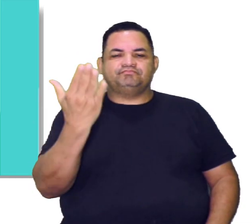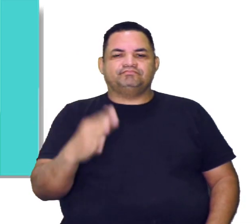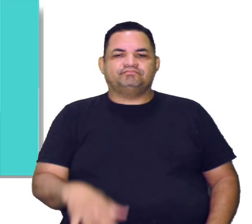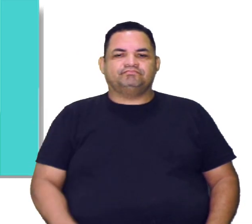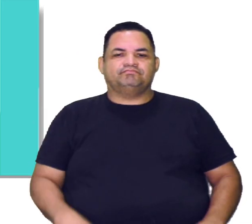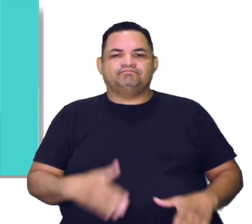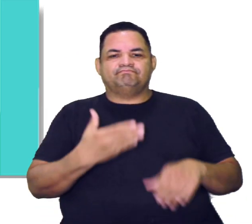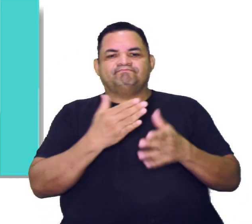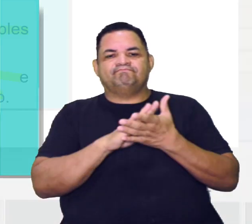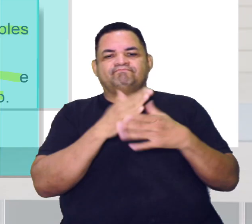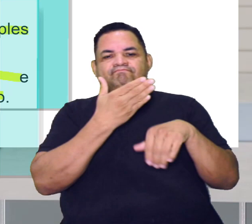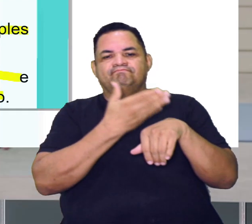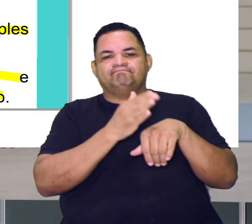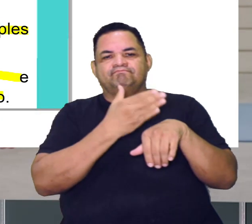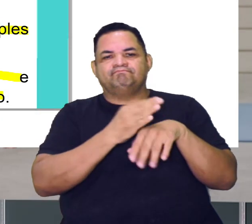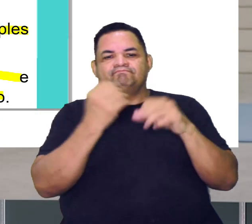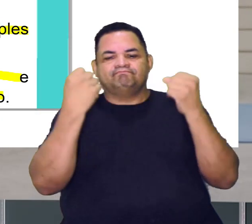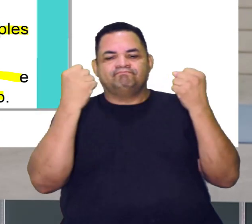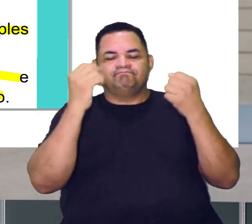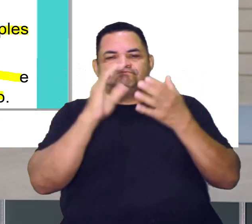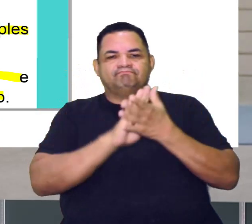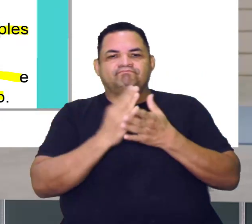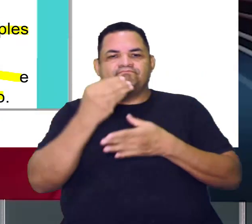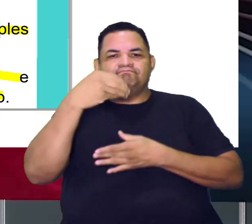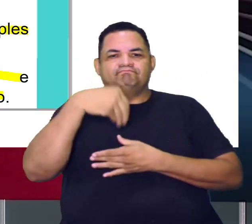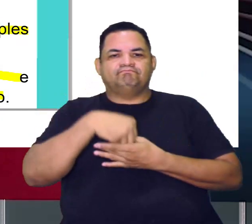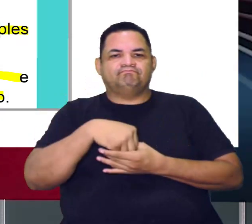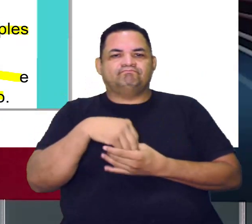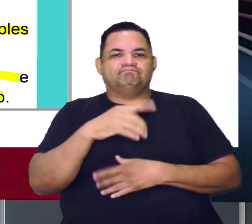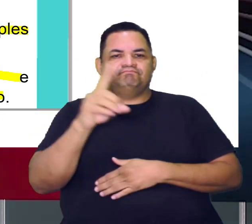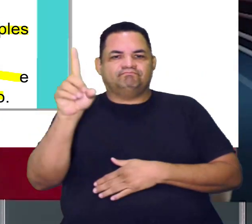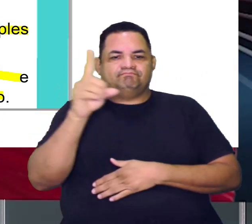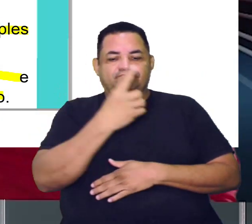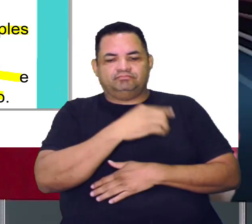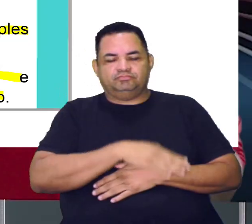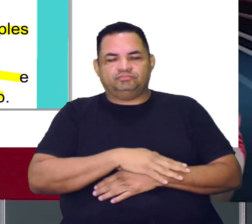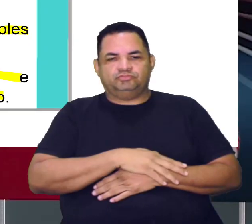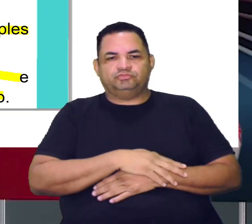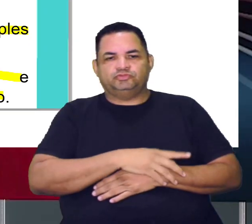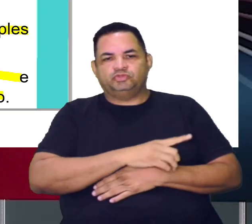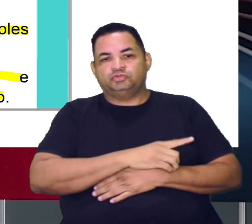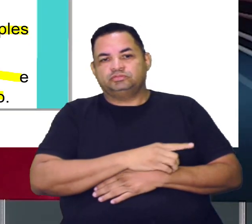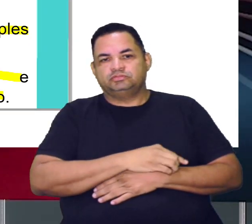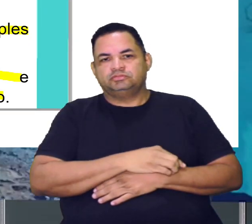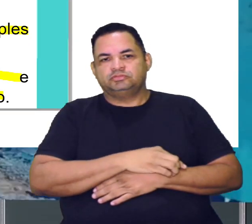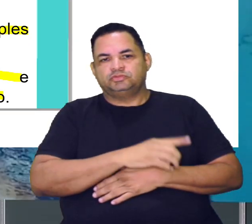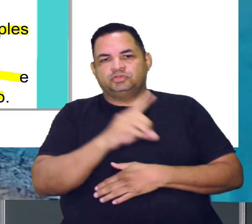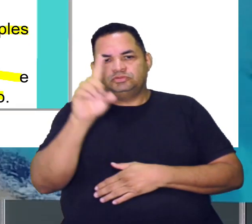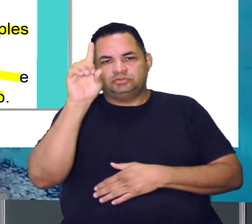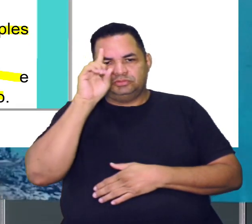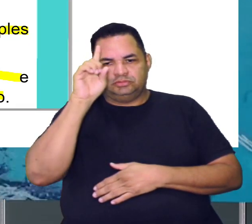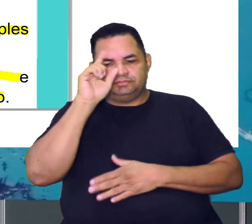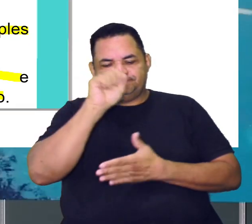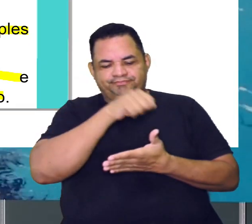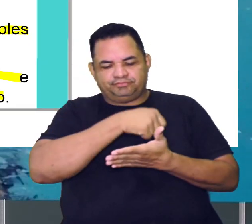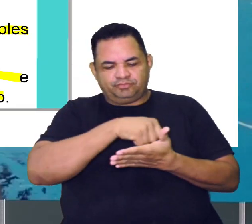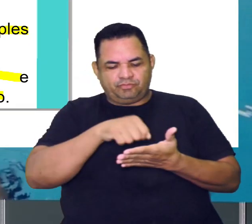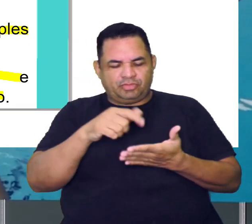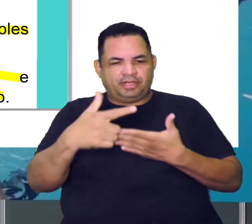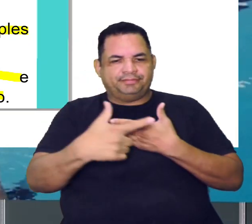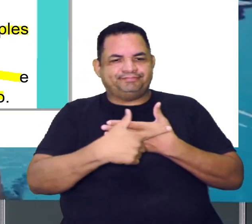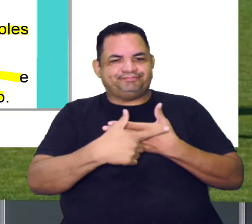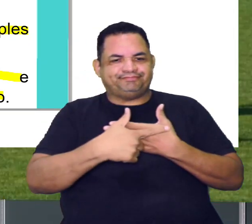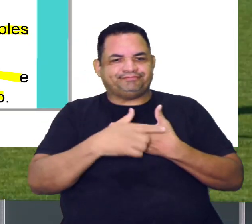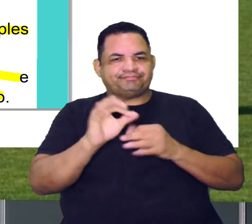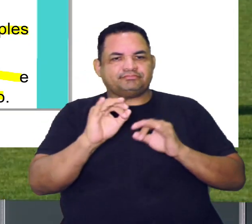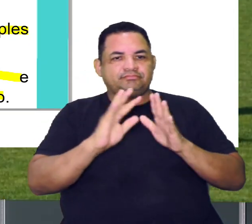a prática do exercício físico dentro aí do nosso dia a dia. Tudo bem? Já pega papel e caneta e registra tudo. Quero ver o mapa mental